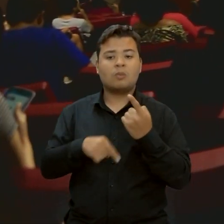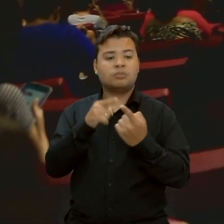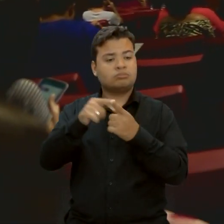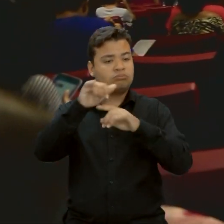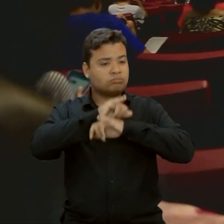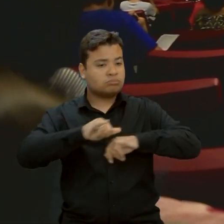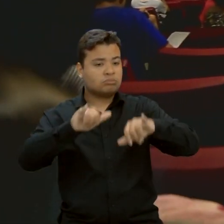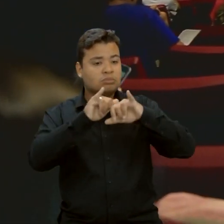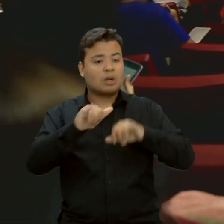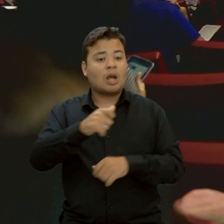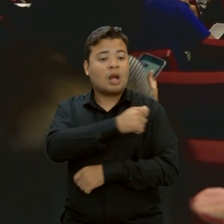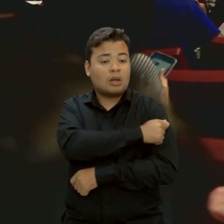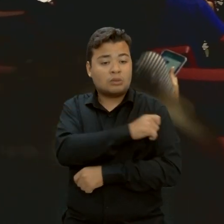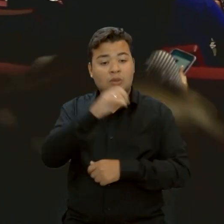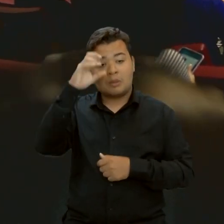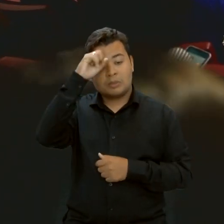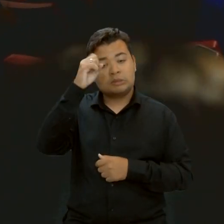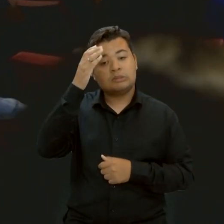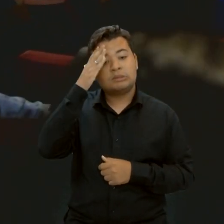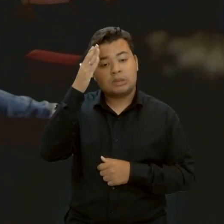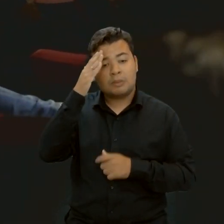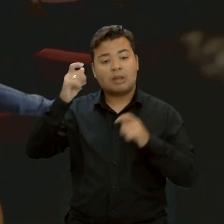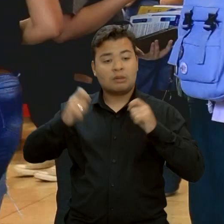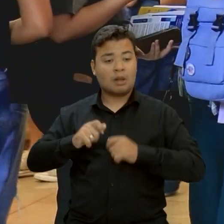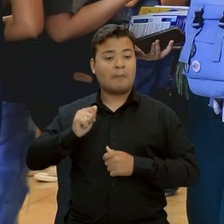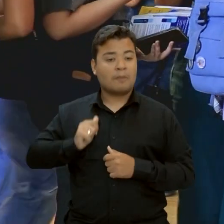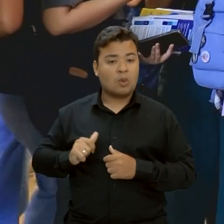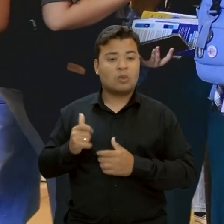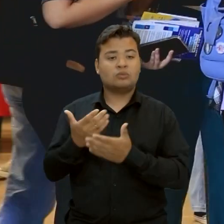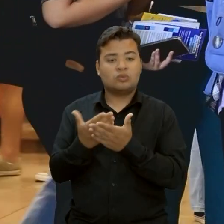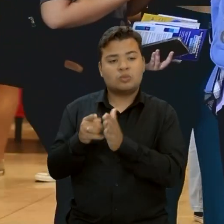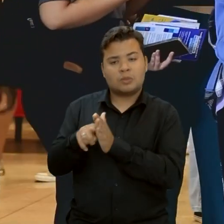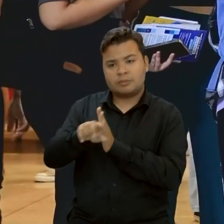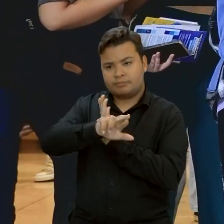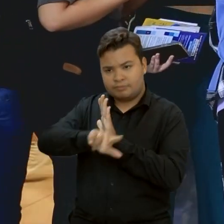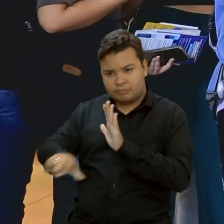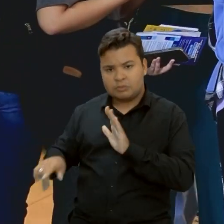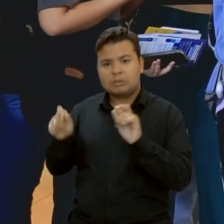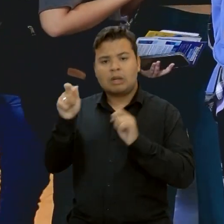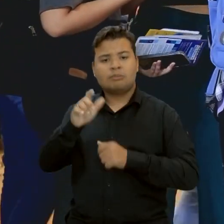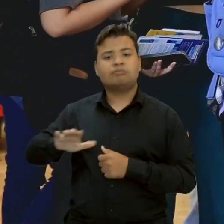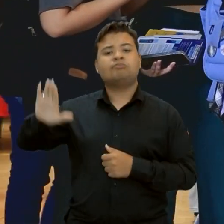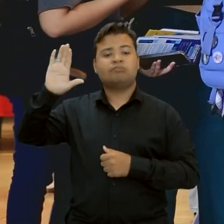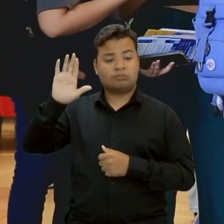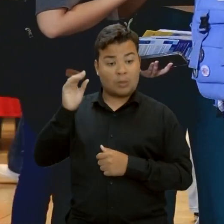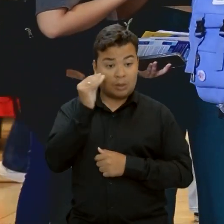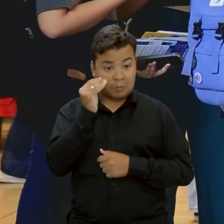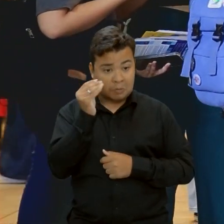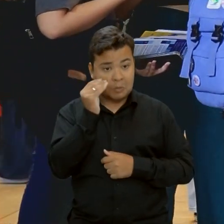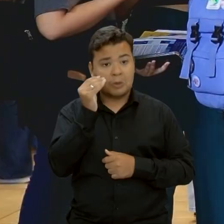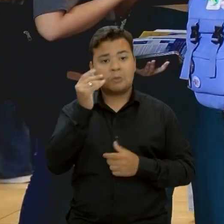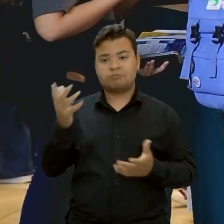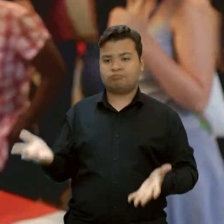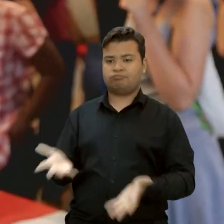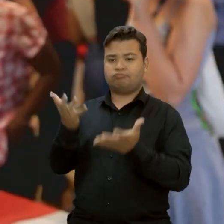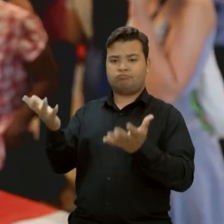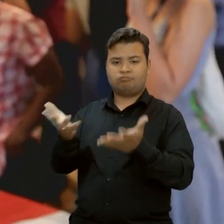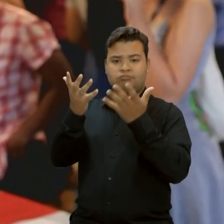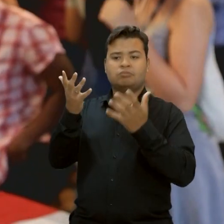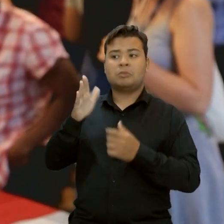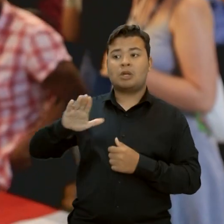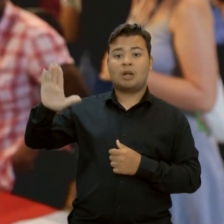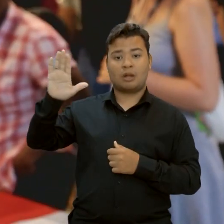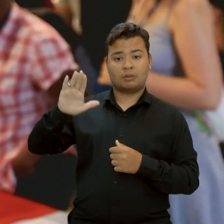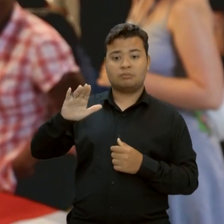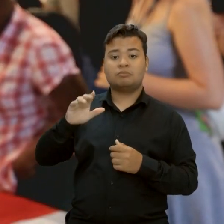ficarem sabendo das oportunidades de bolsas ou de estudo, pesquisa, e se candidatarem, né, para motivá-los mesmo a se candidatar, ir para a